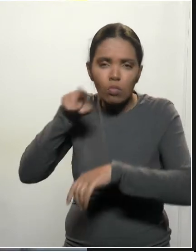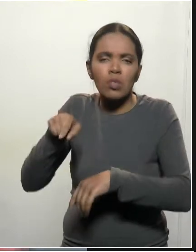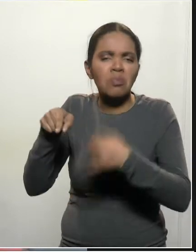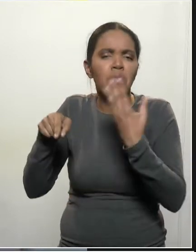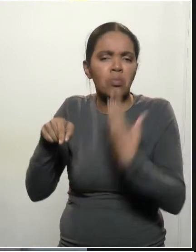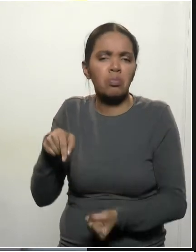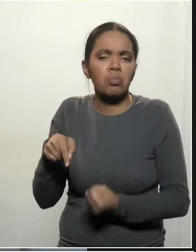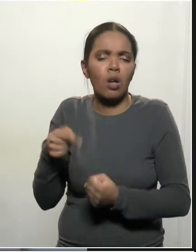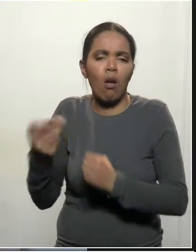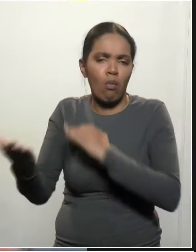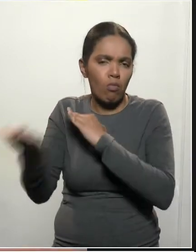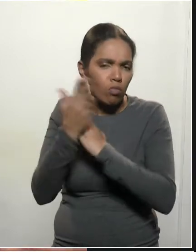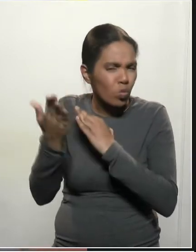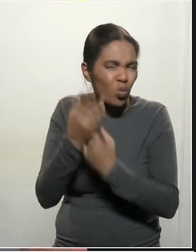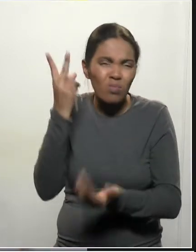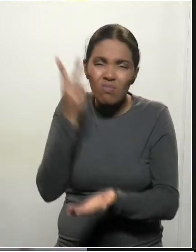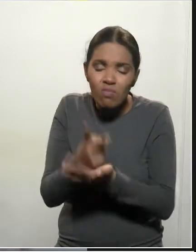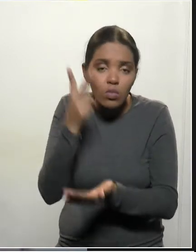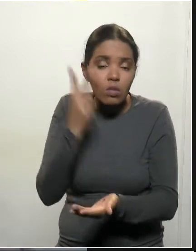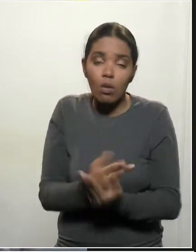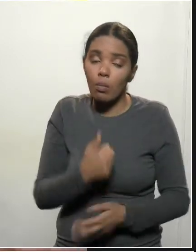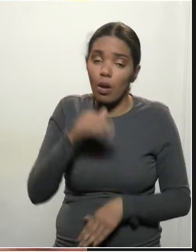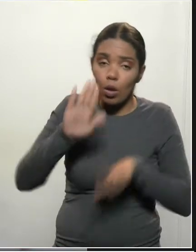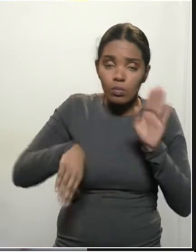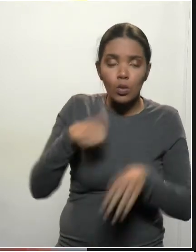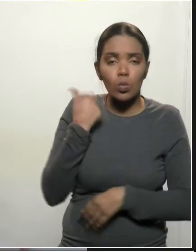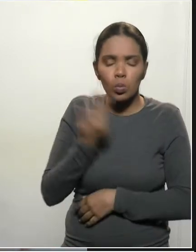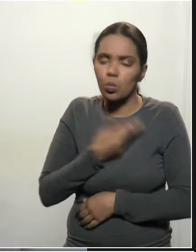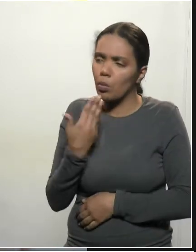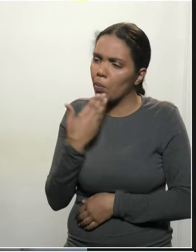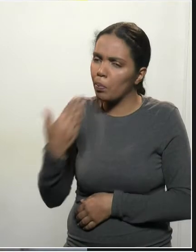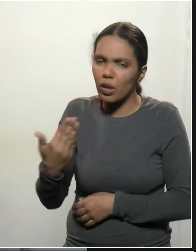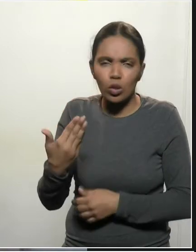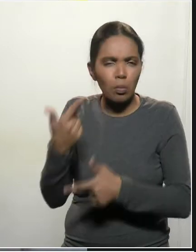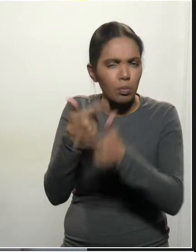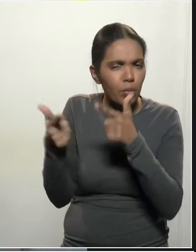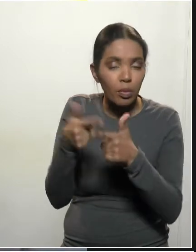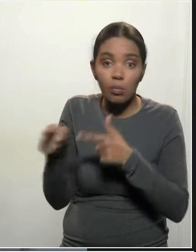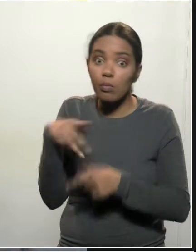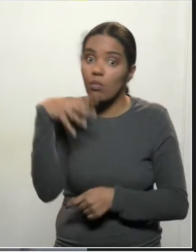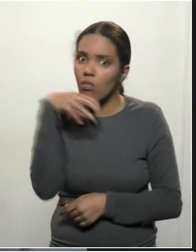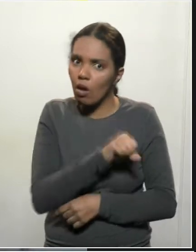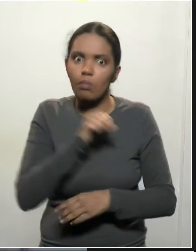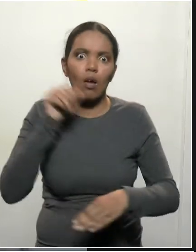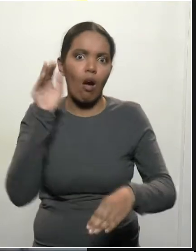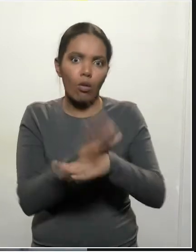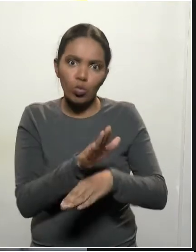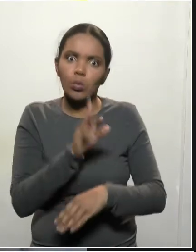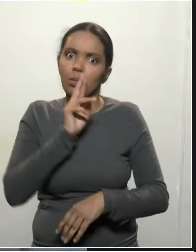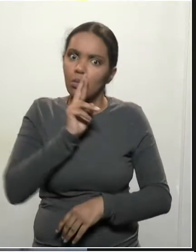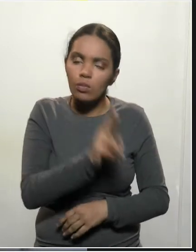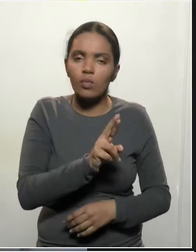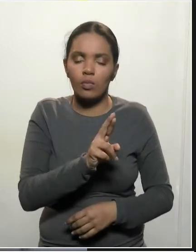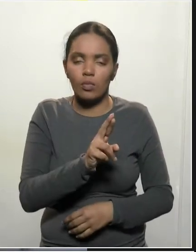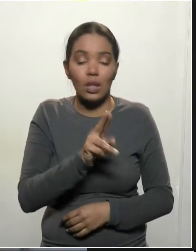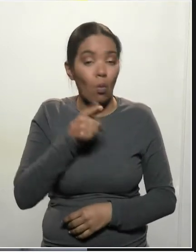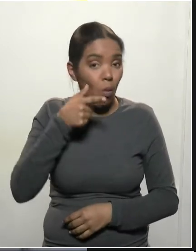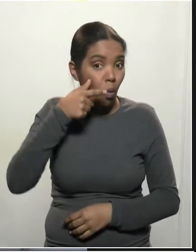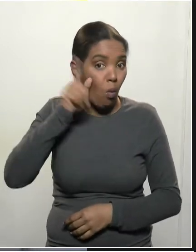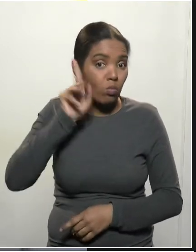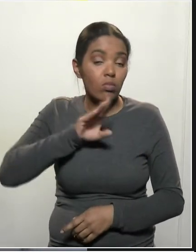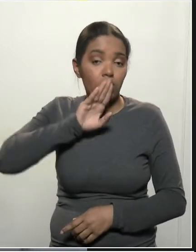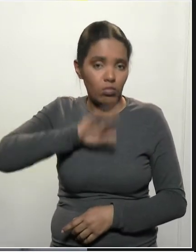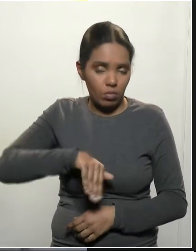eles têm nos atendido sempre que a gente tem apresentado qualquer demanda, a rapidez com que mandam a resposta. E ontem à